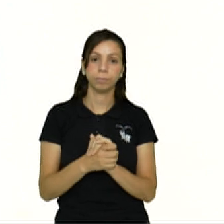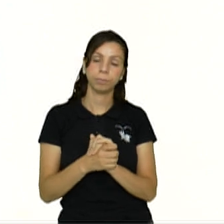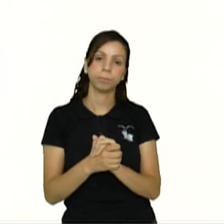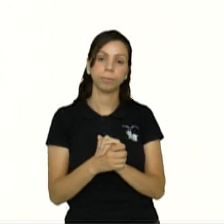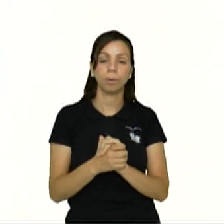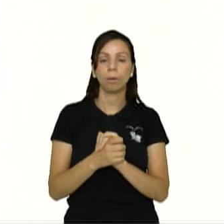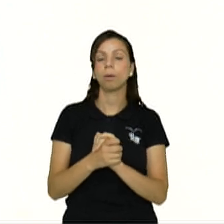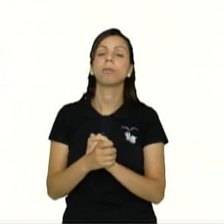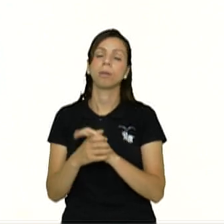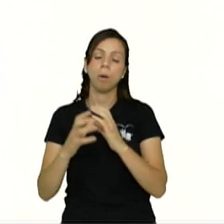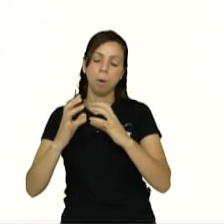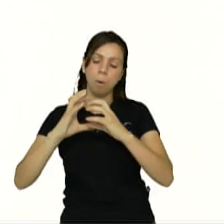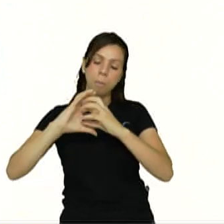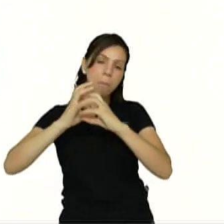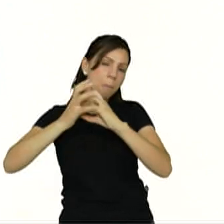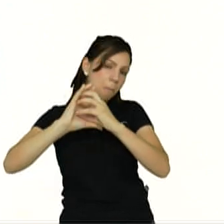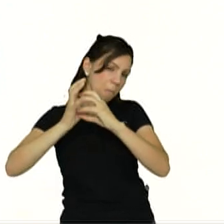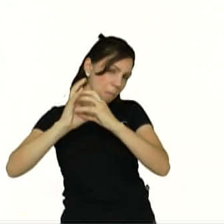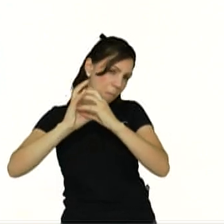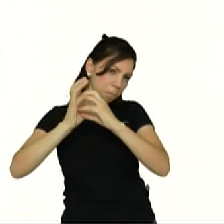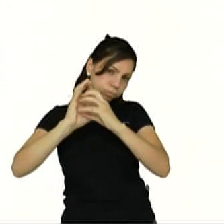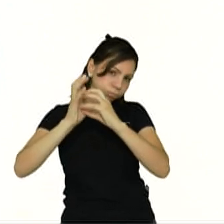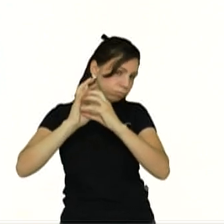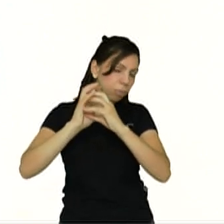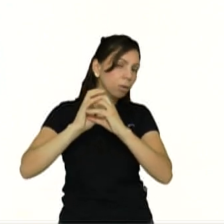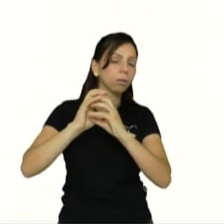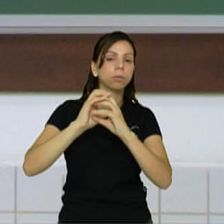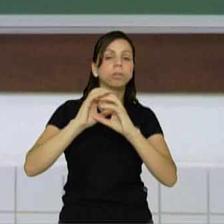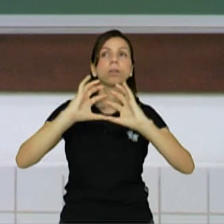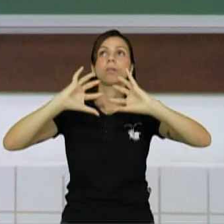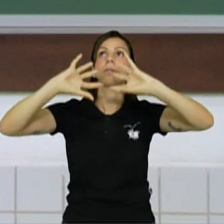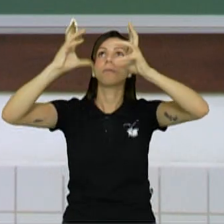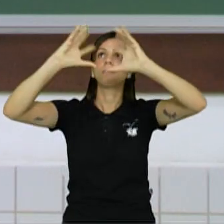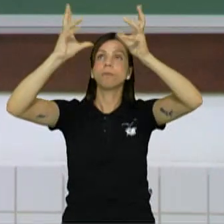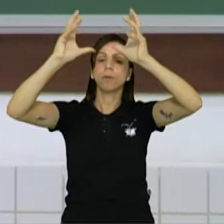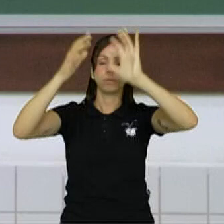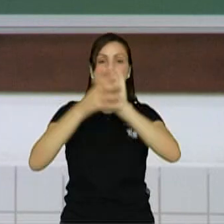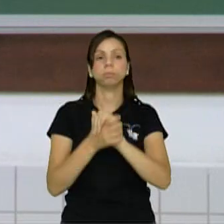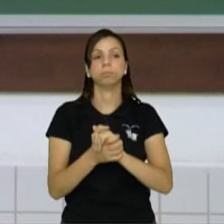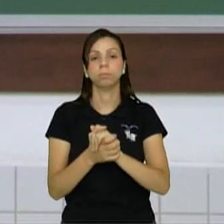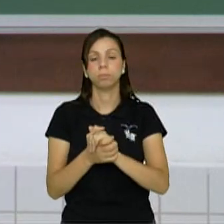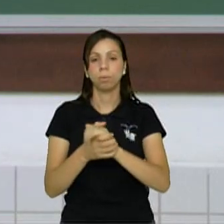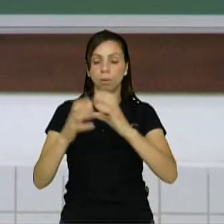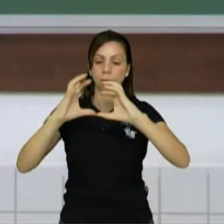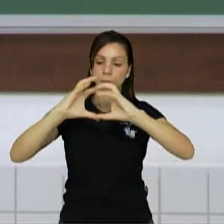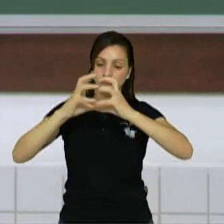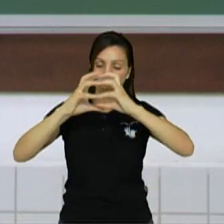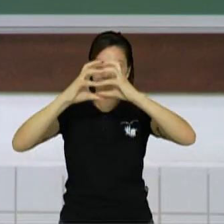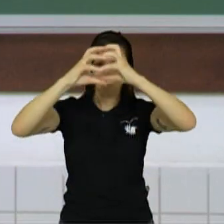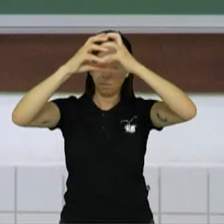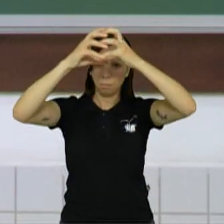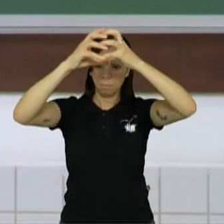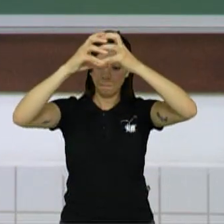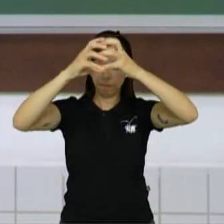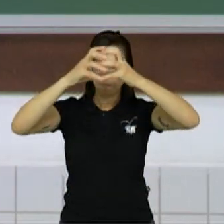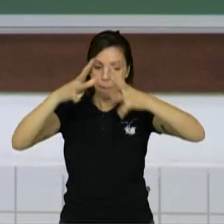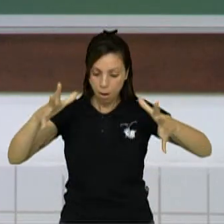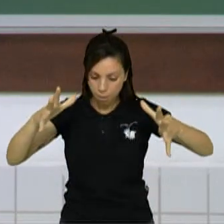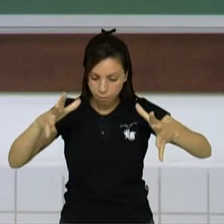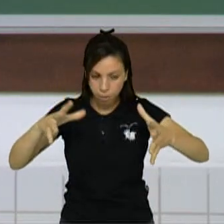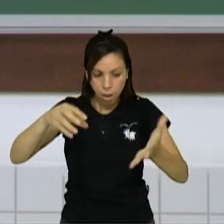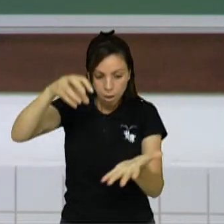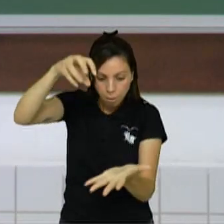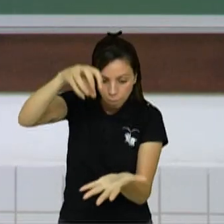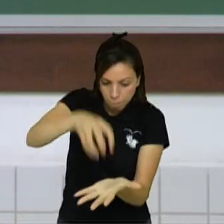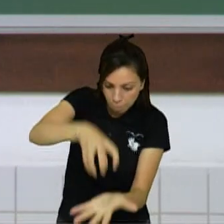pego uma bola, imagine você, eu pego uma bola de vôlei e eu solto. A bola de vôlei, ao colidir com o solo, ela